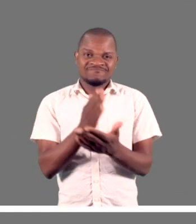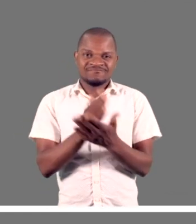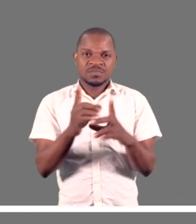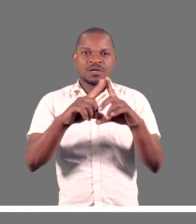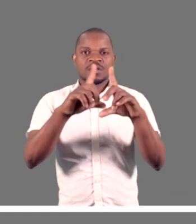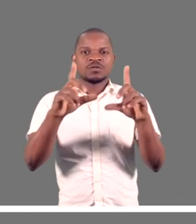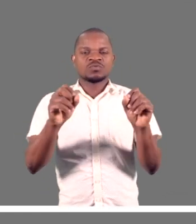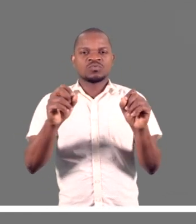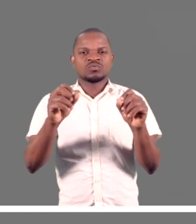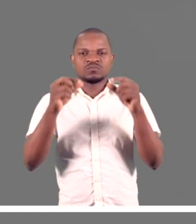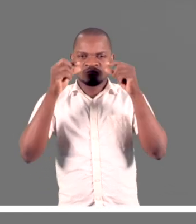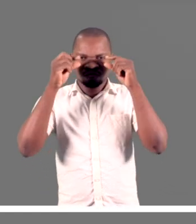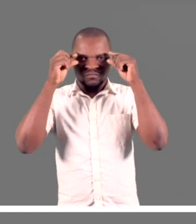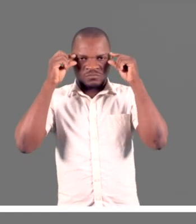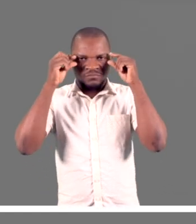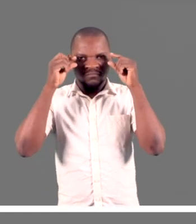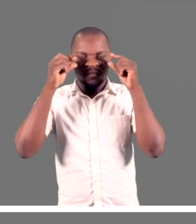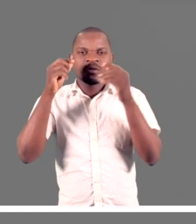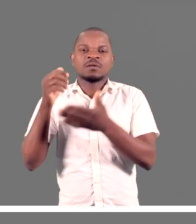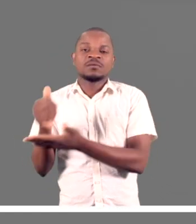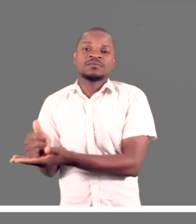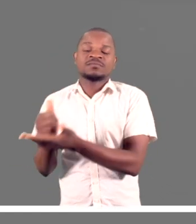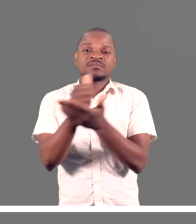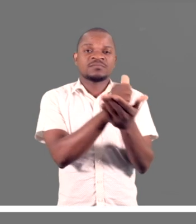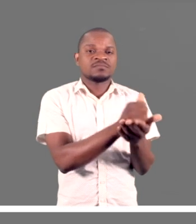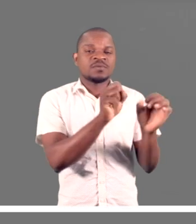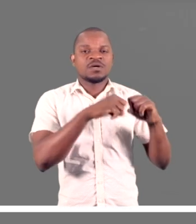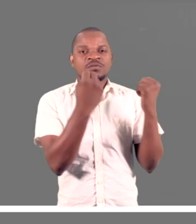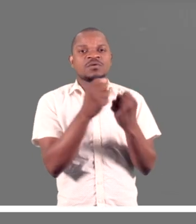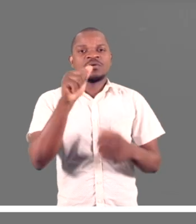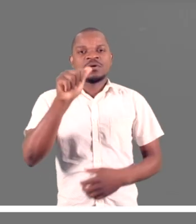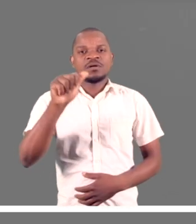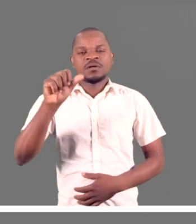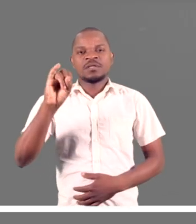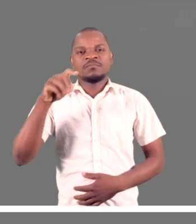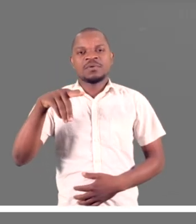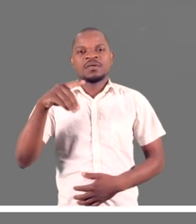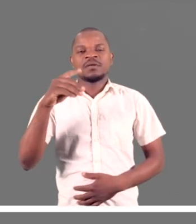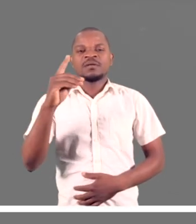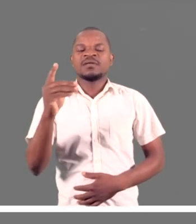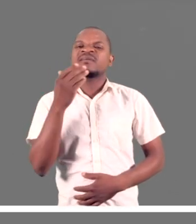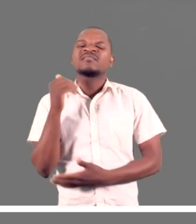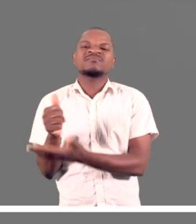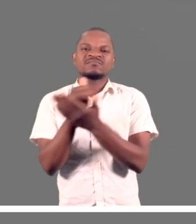verdade, esses óculos chegaram à AIPD dos nossos amigos espanhóis.